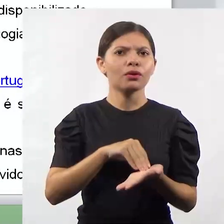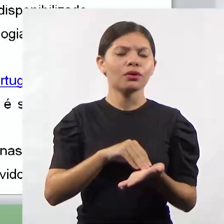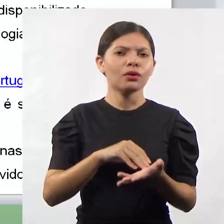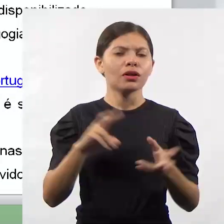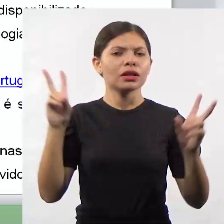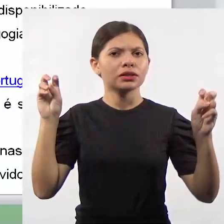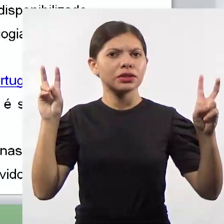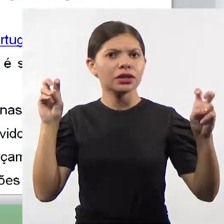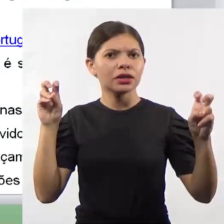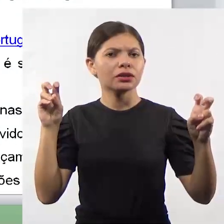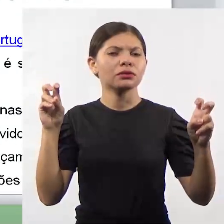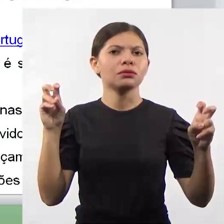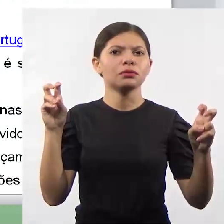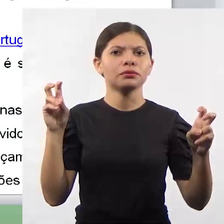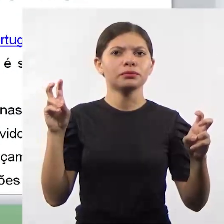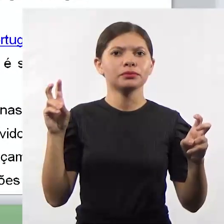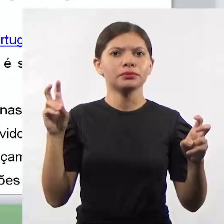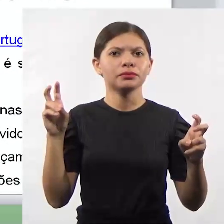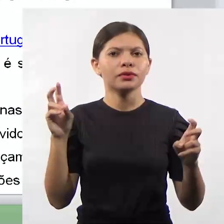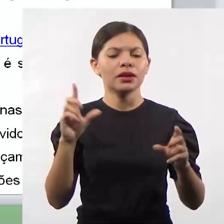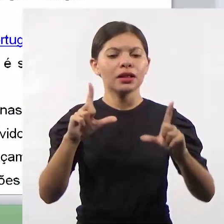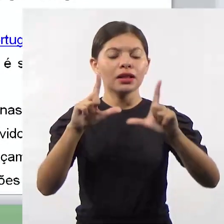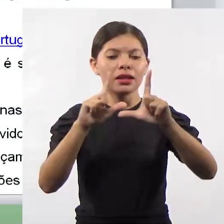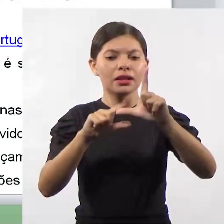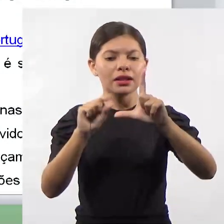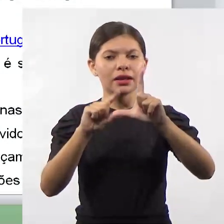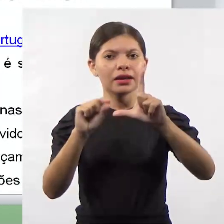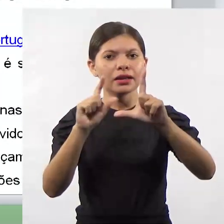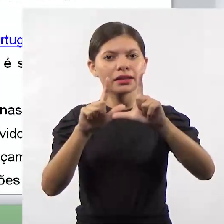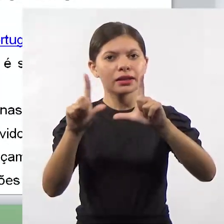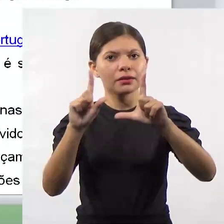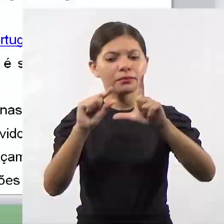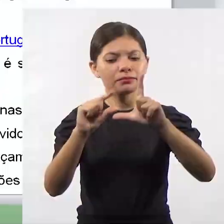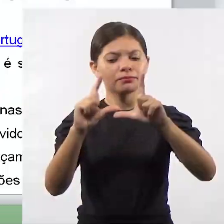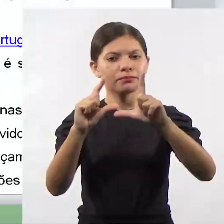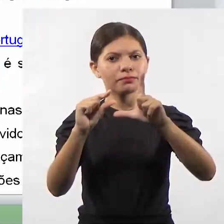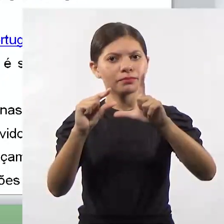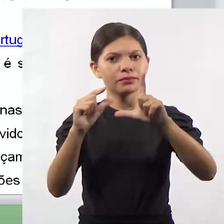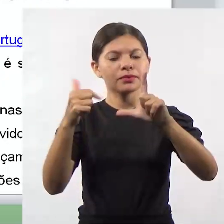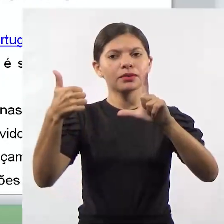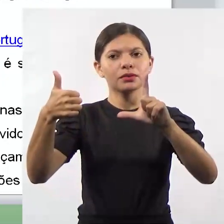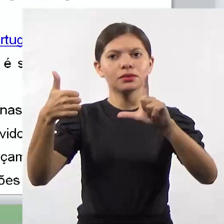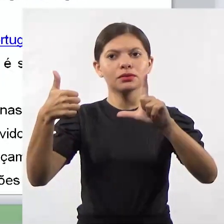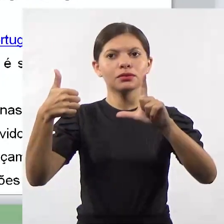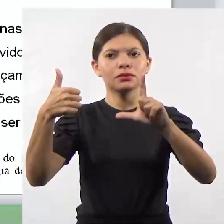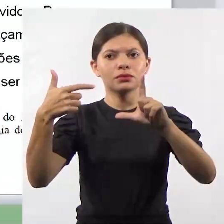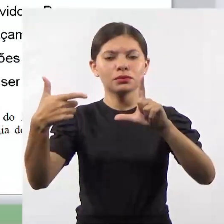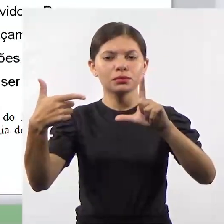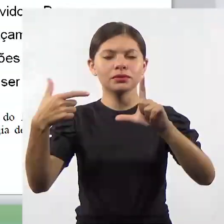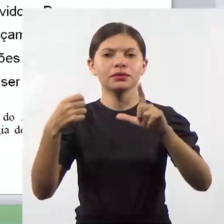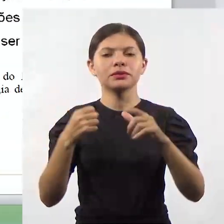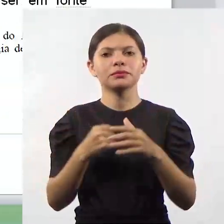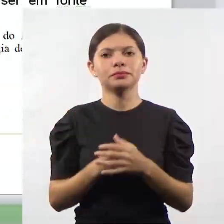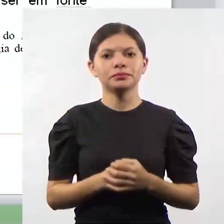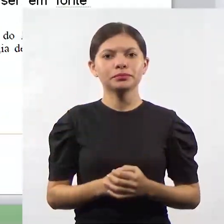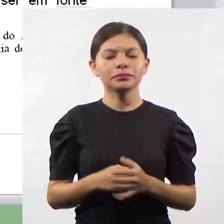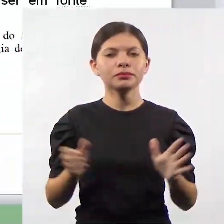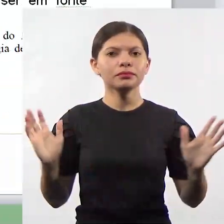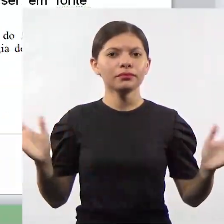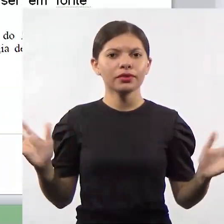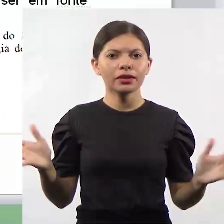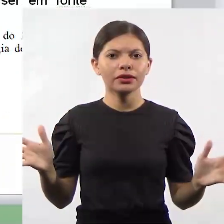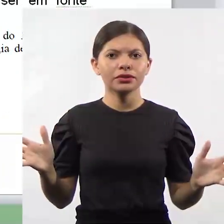margens 3322, já escolhemos a fonte, Arial, o tamanho que é 12,